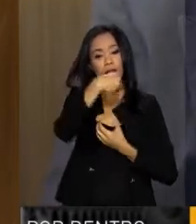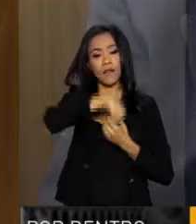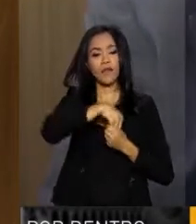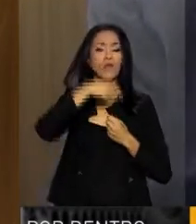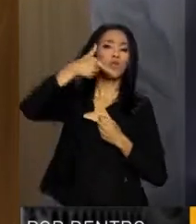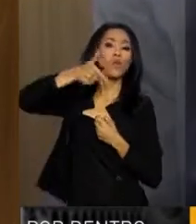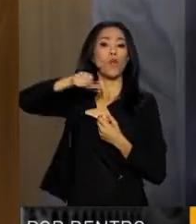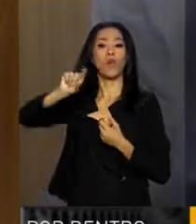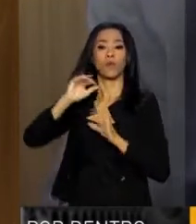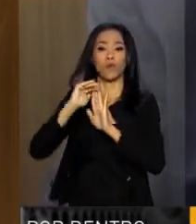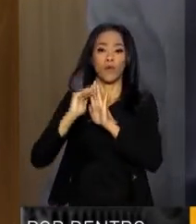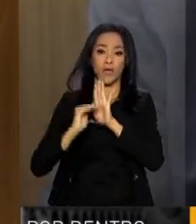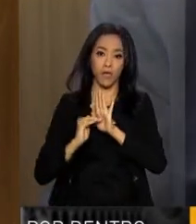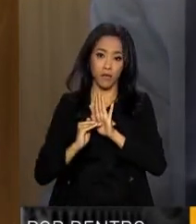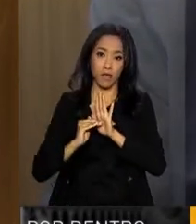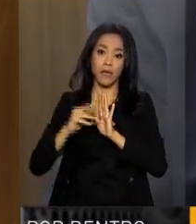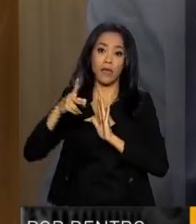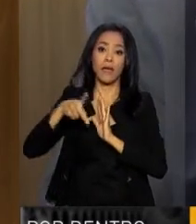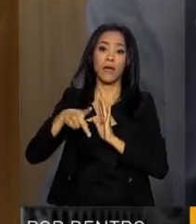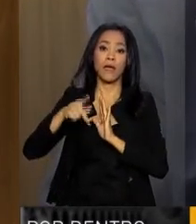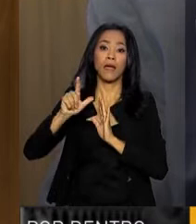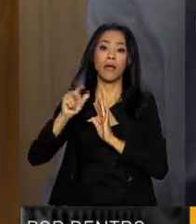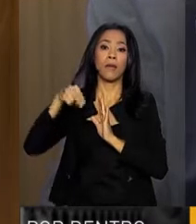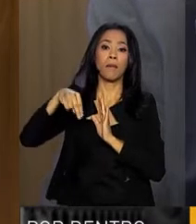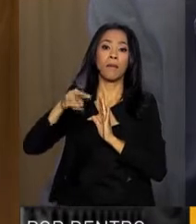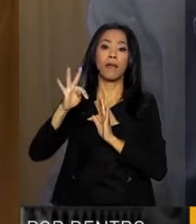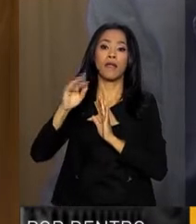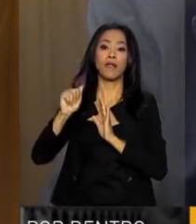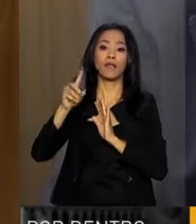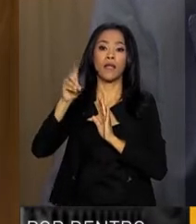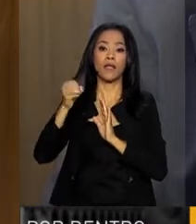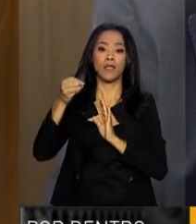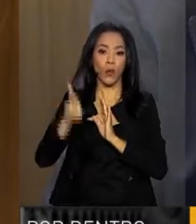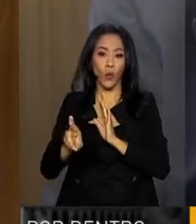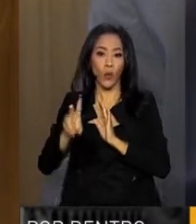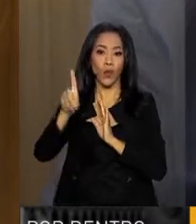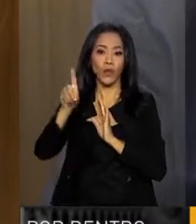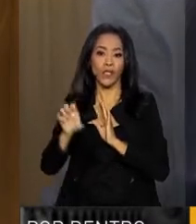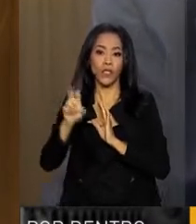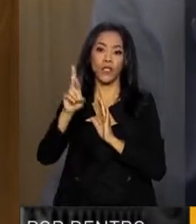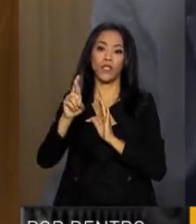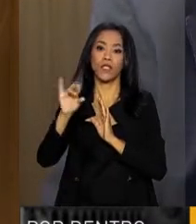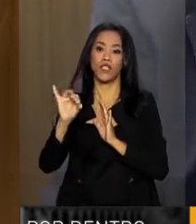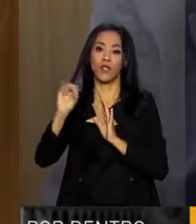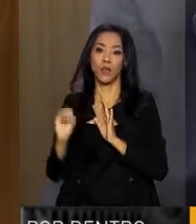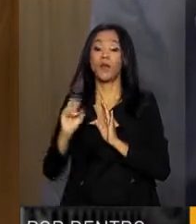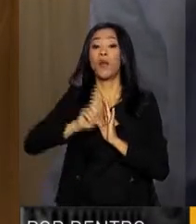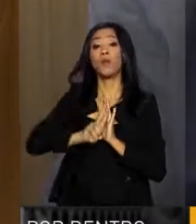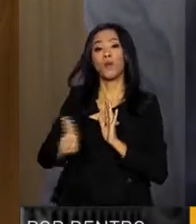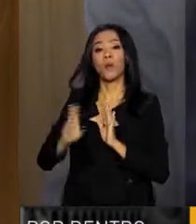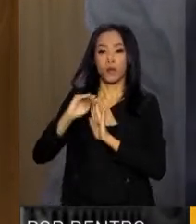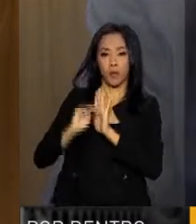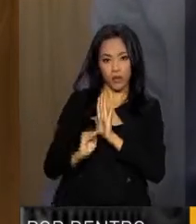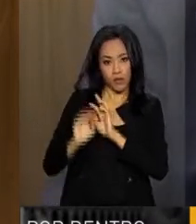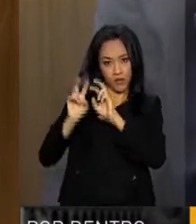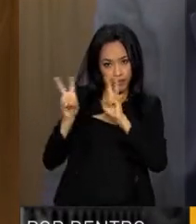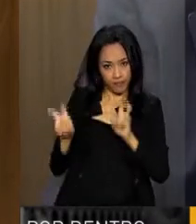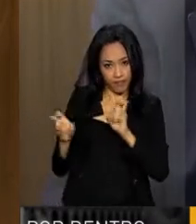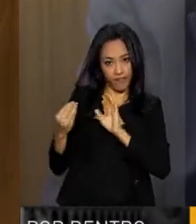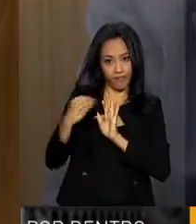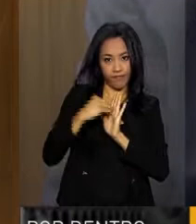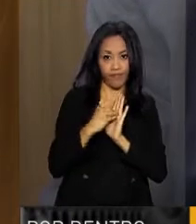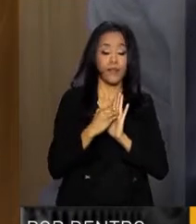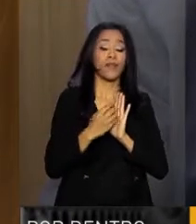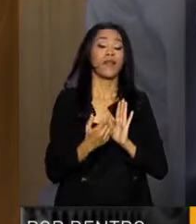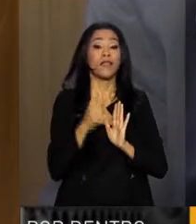rios é a gente não tem um prazo para começar ele já tá começado agora basta